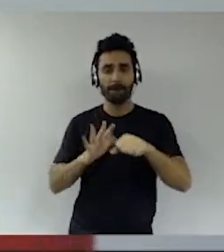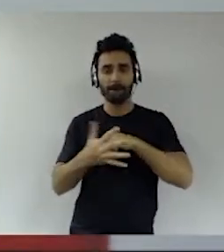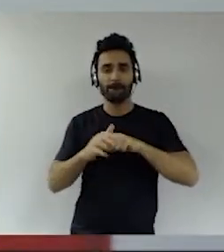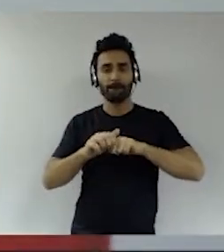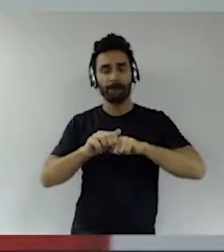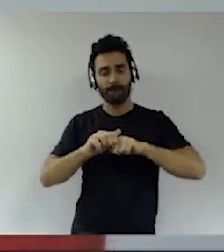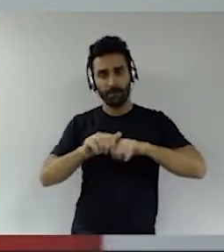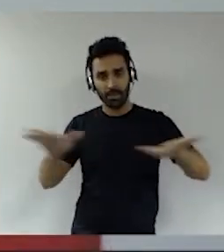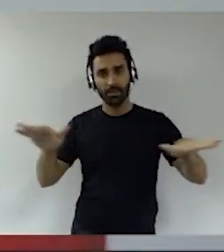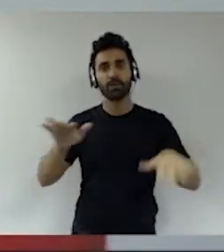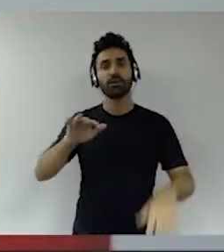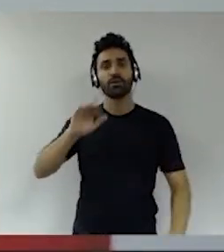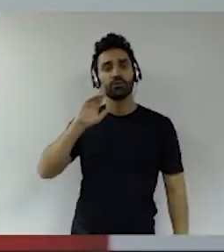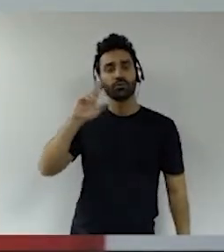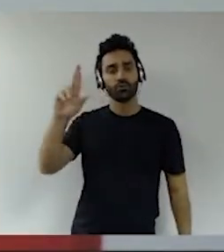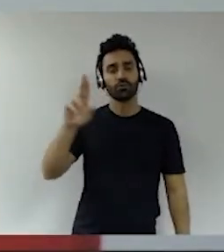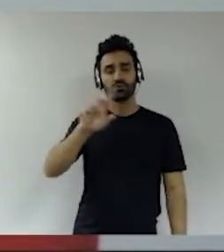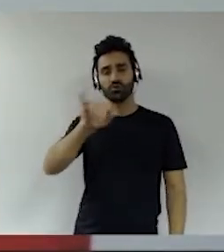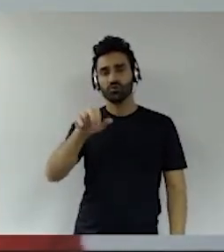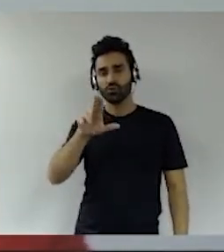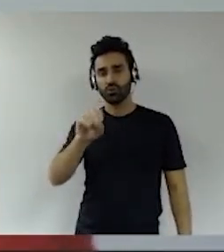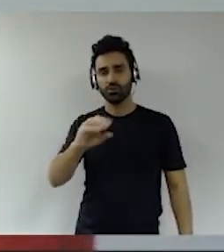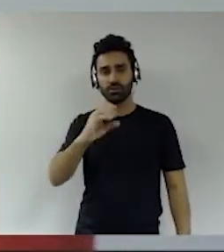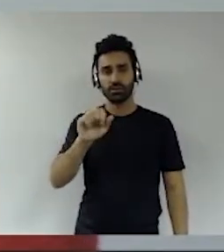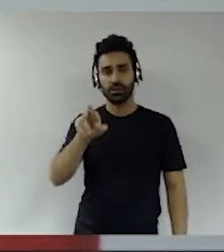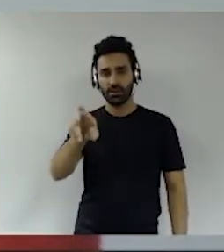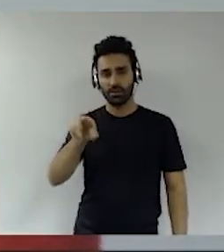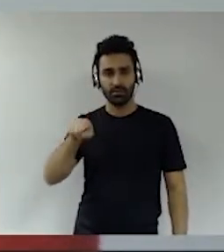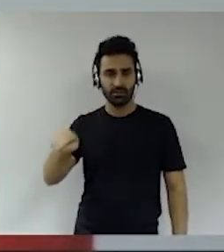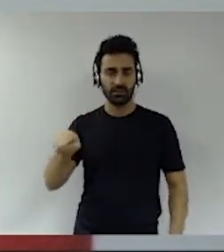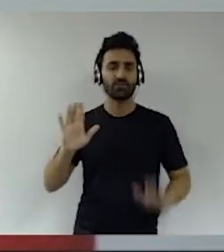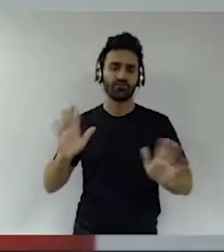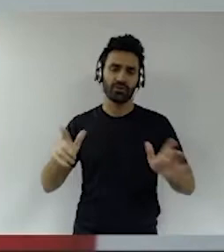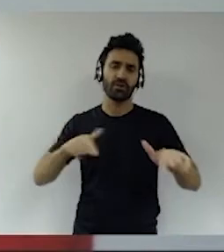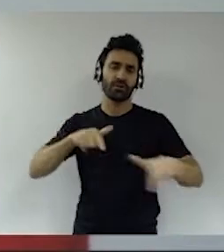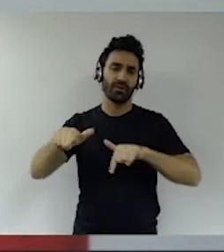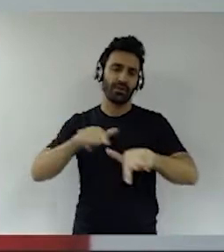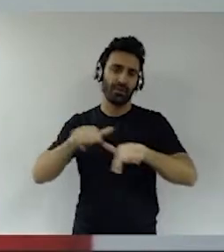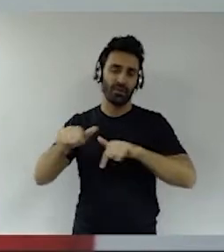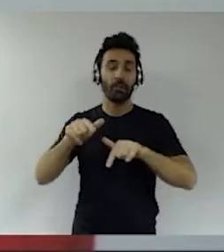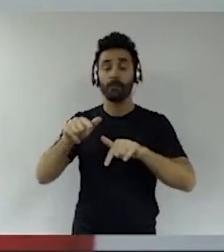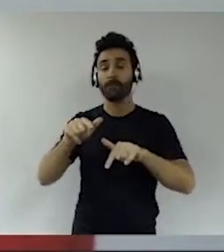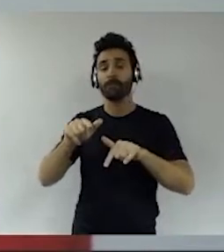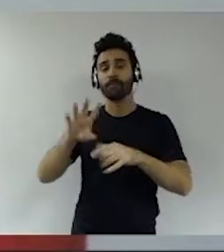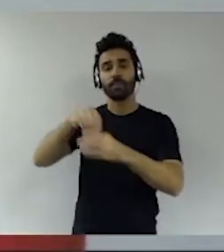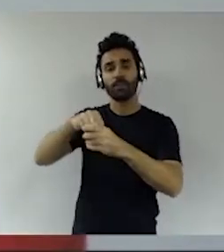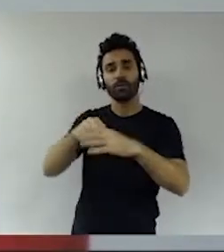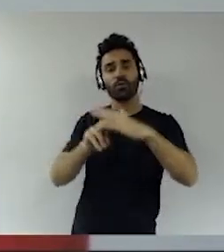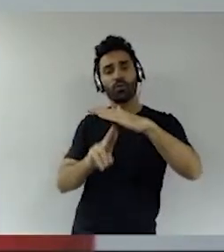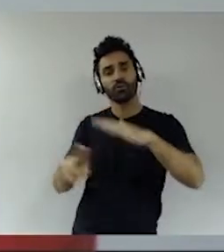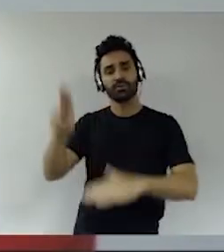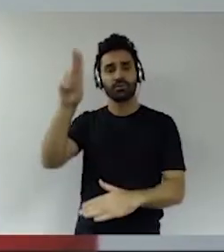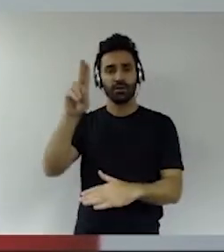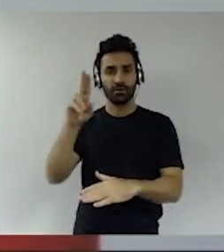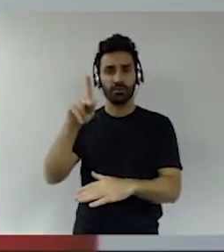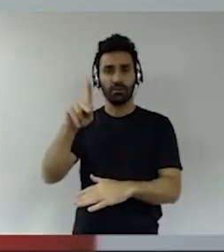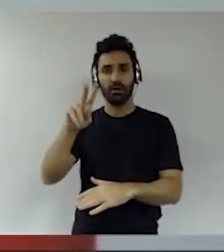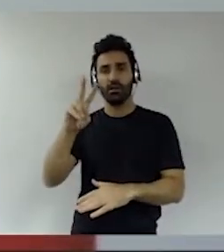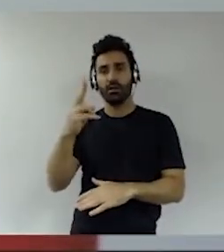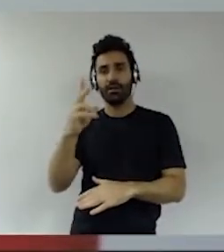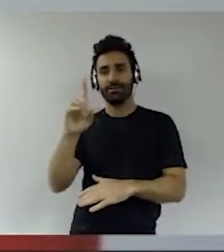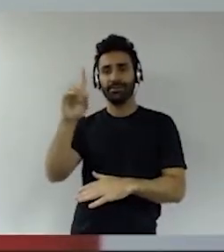Júlio César de Aguiar, procurador da Fazenda Nacional, mestre em Filosofia, doutor e PhD em